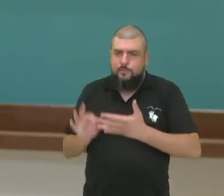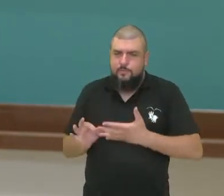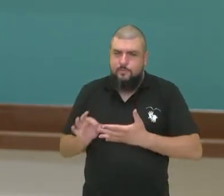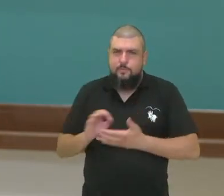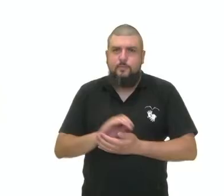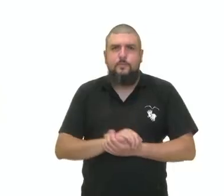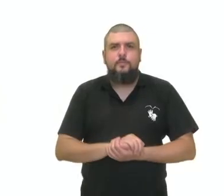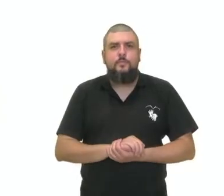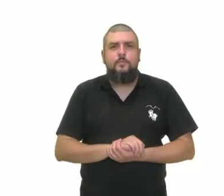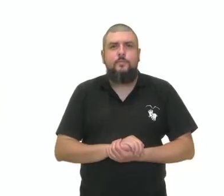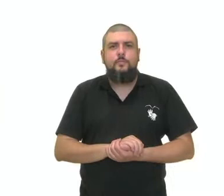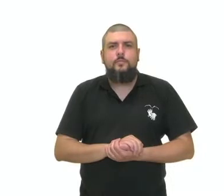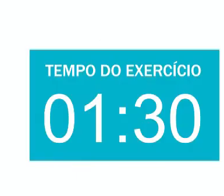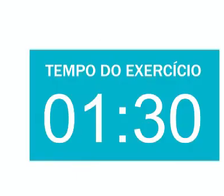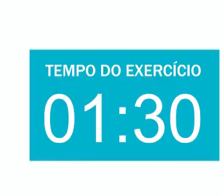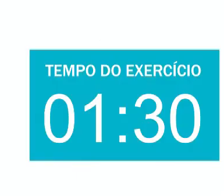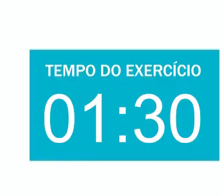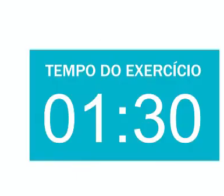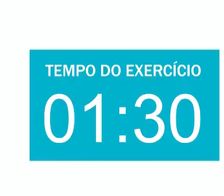retorna.